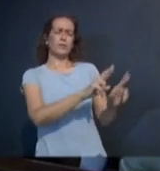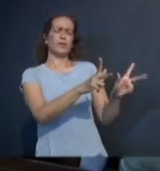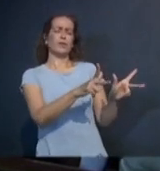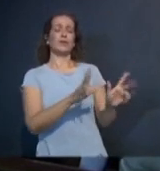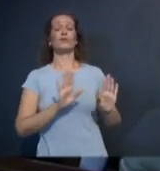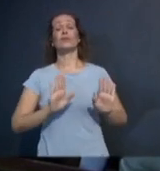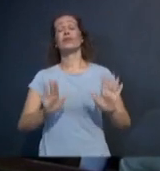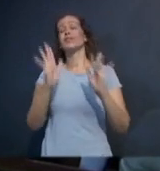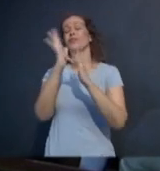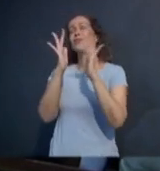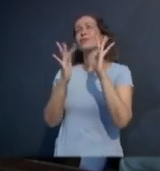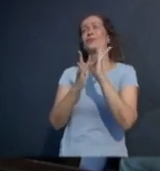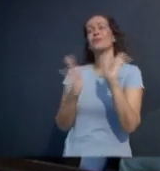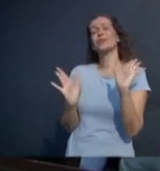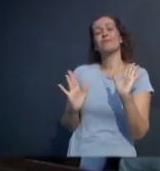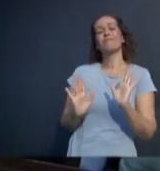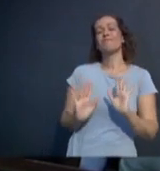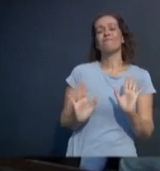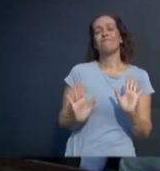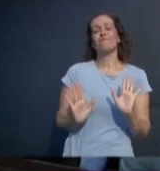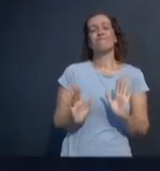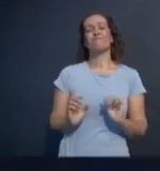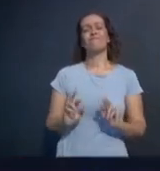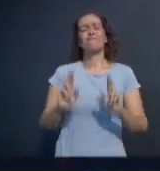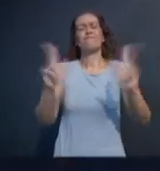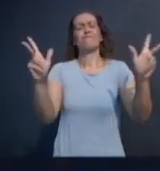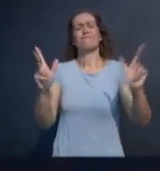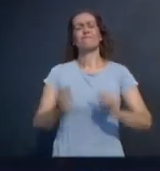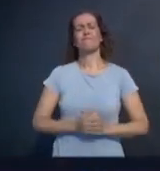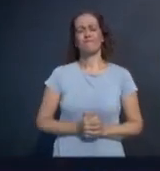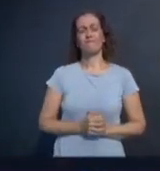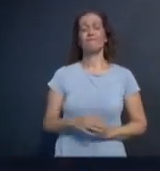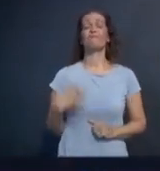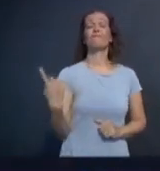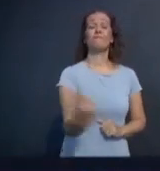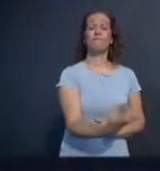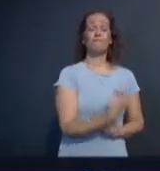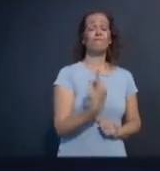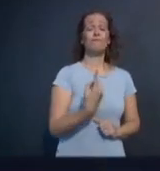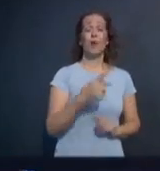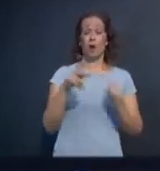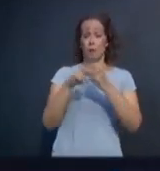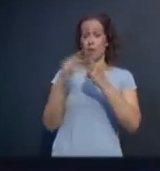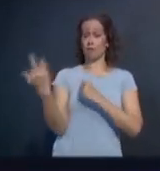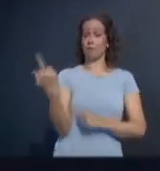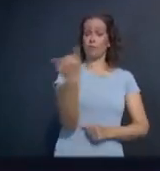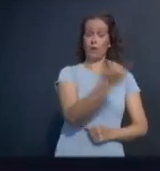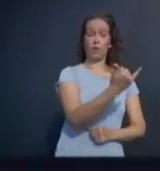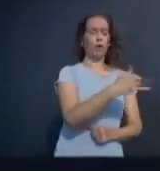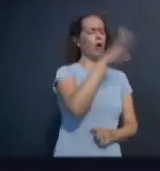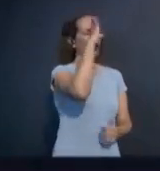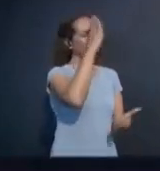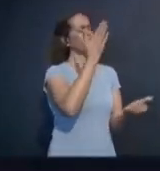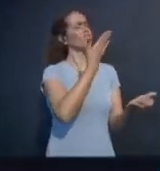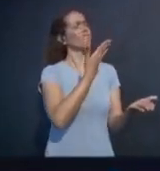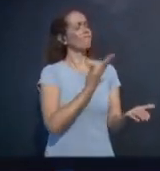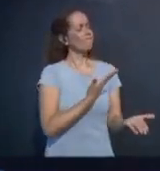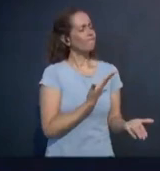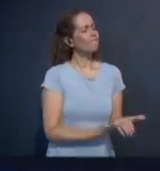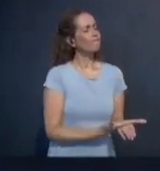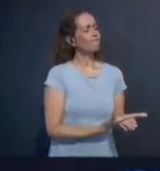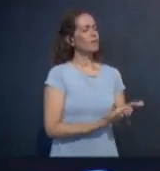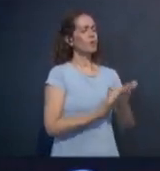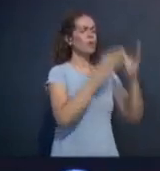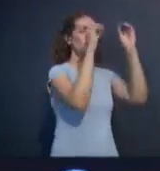diferente. Nós temos crido e conhecido. Porque há uma diferença entre a pessoa